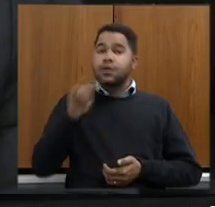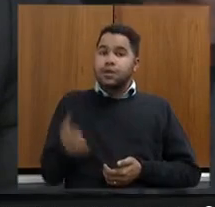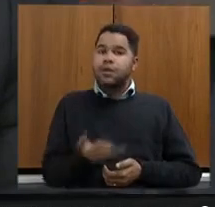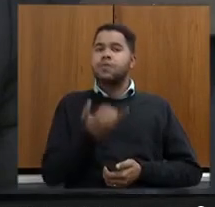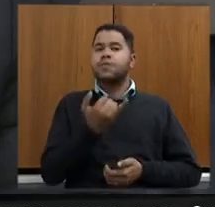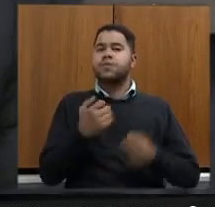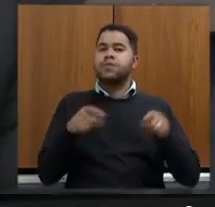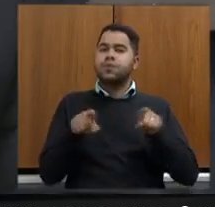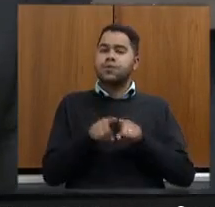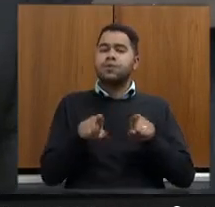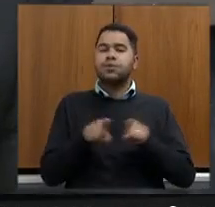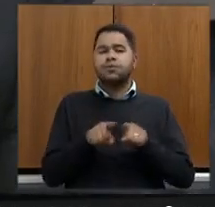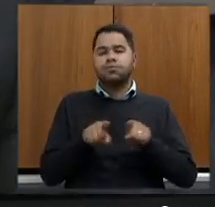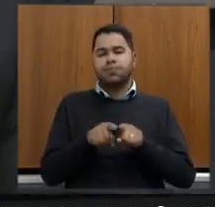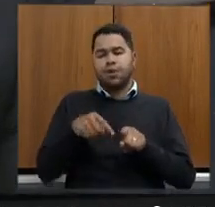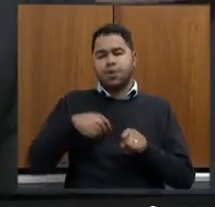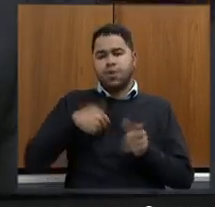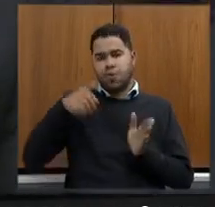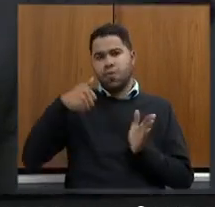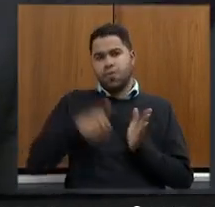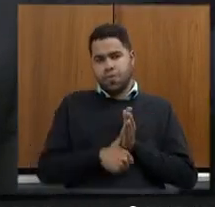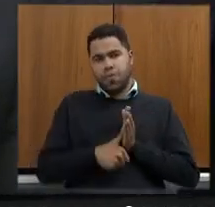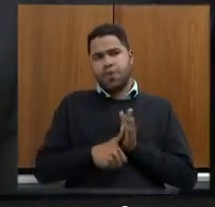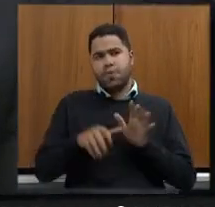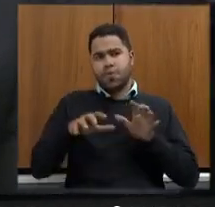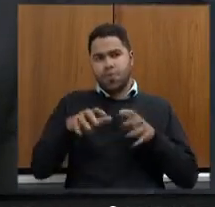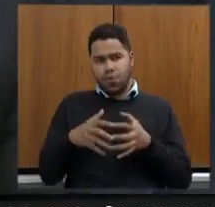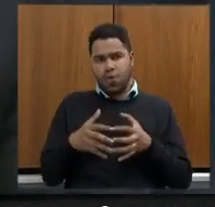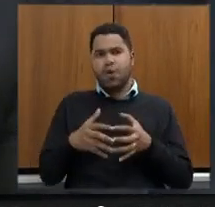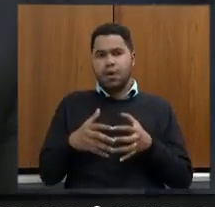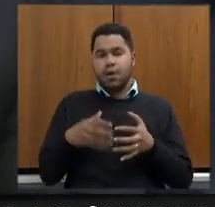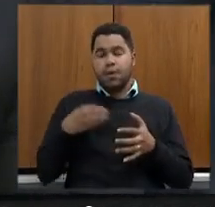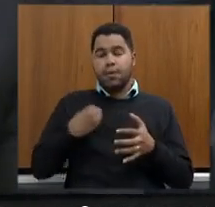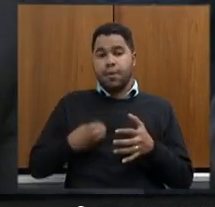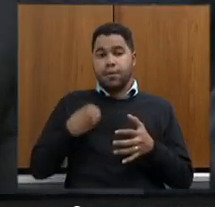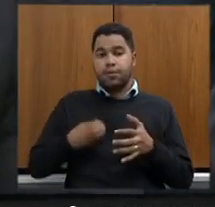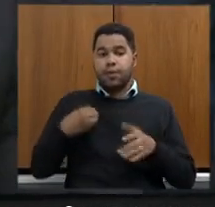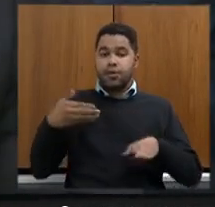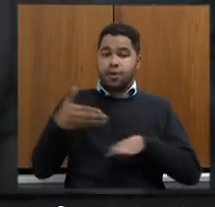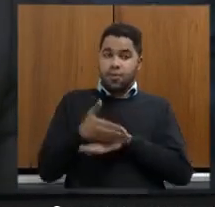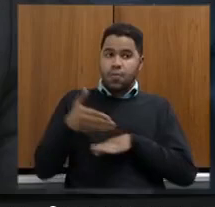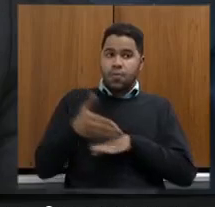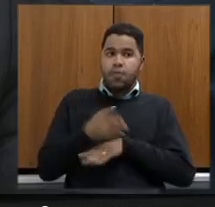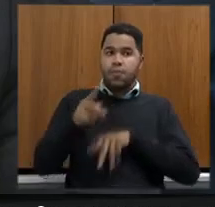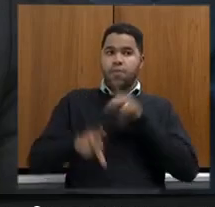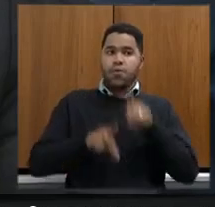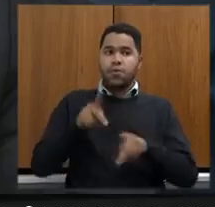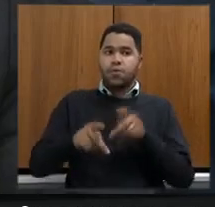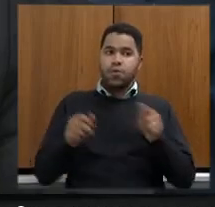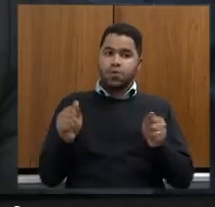também né como membro da comissão de Participação Popular junto com nosso amigo